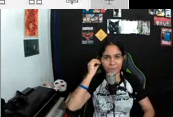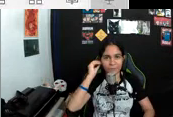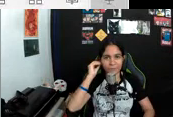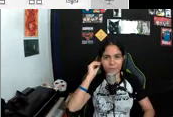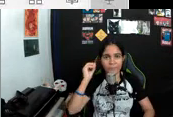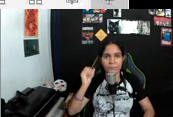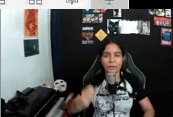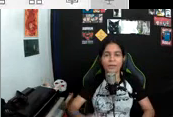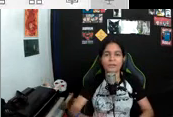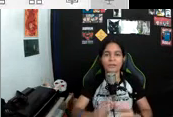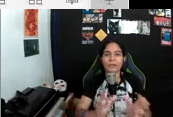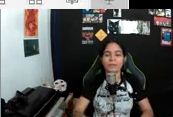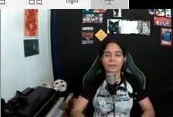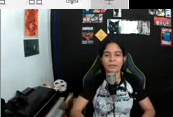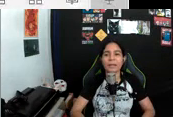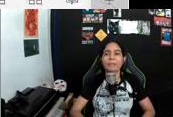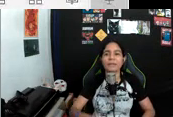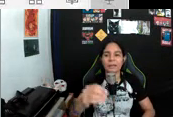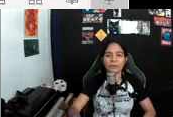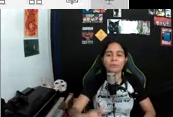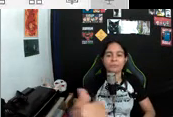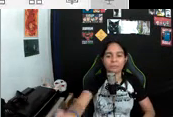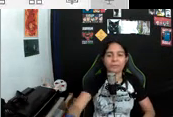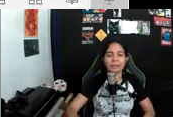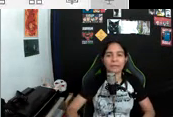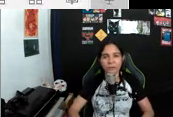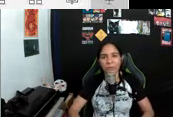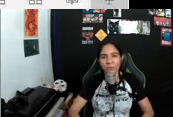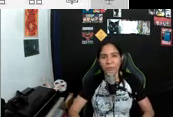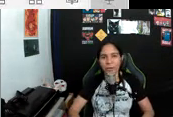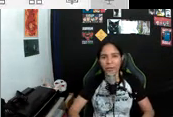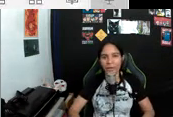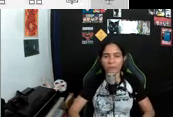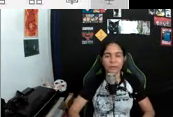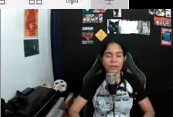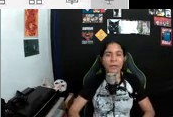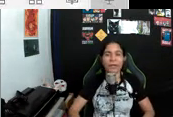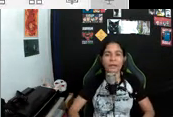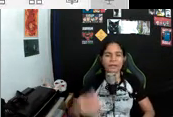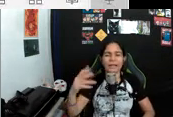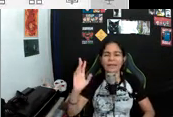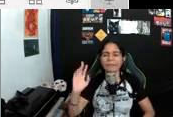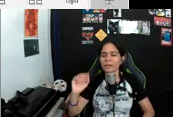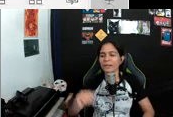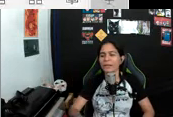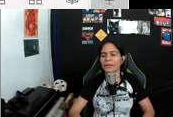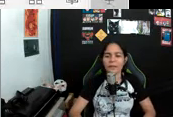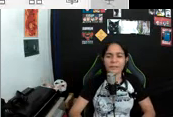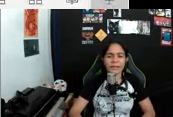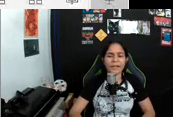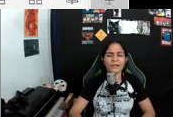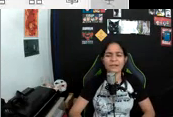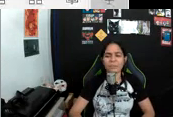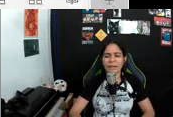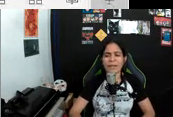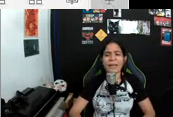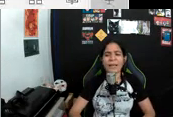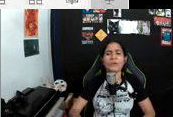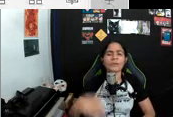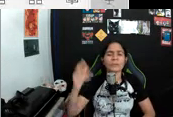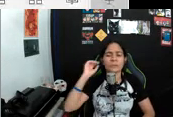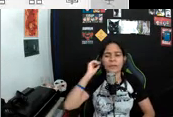ali. Então, ela deixava a dieta lá, mas ela não passava no tempo correto, né? E dizia, deixa